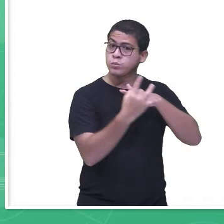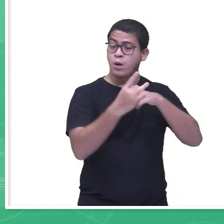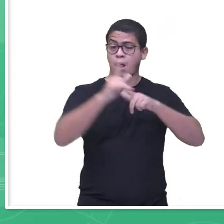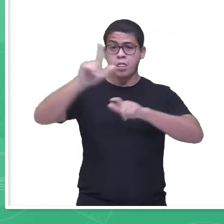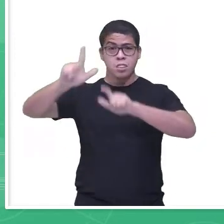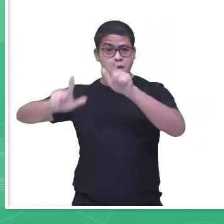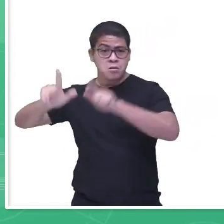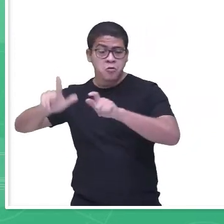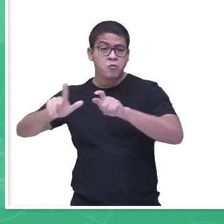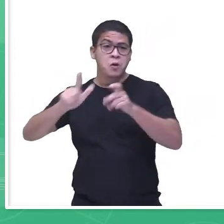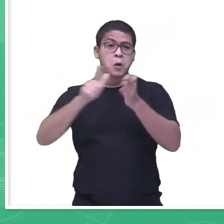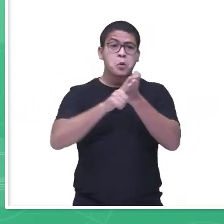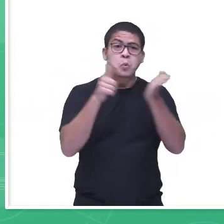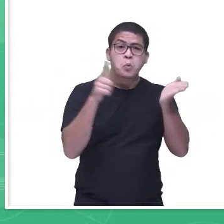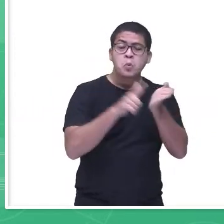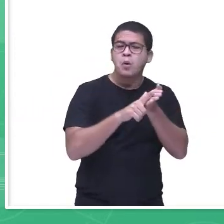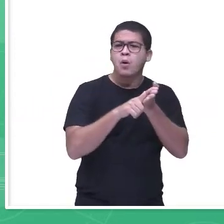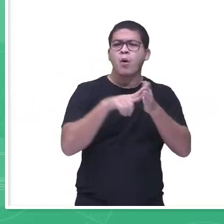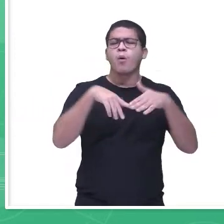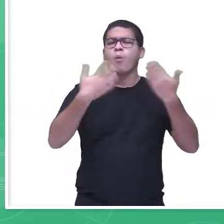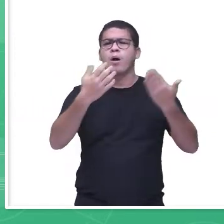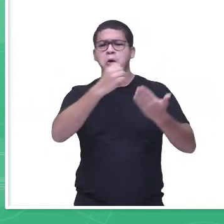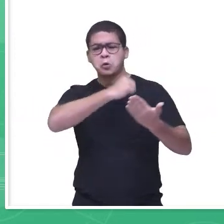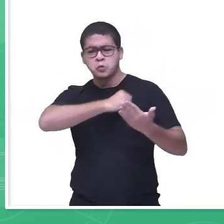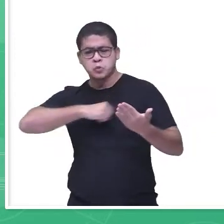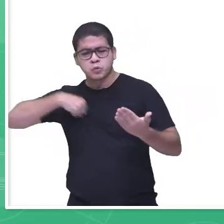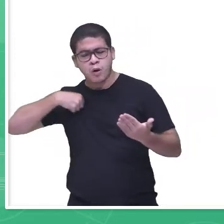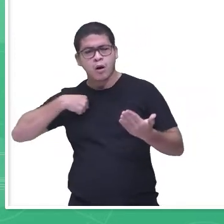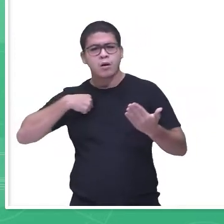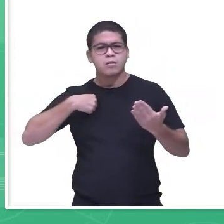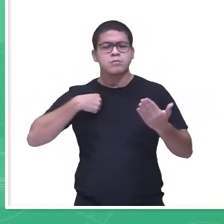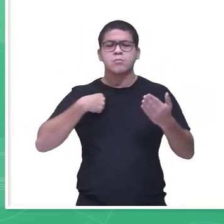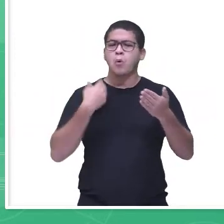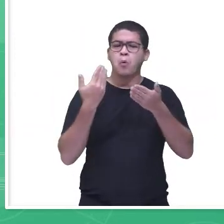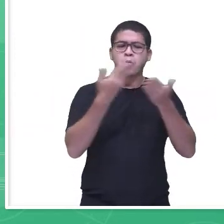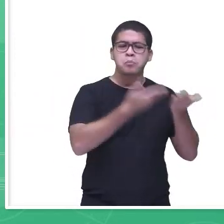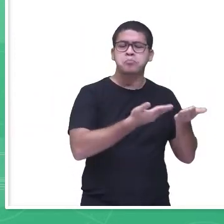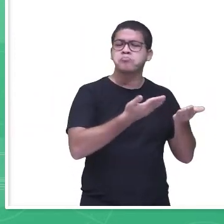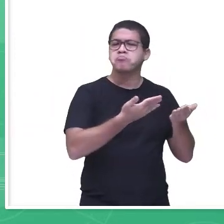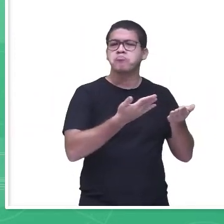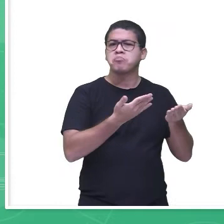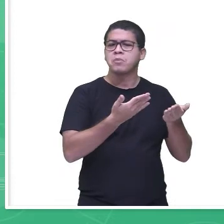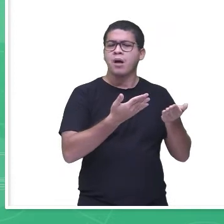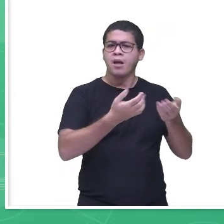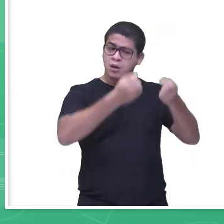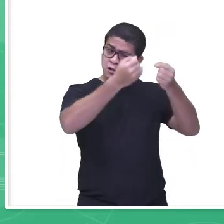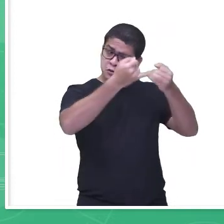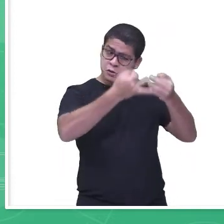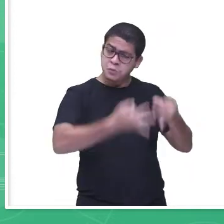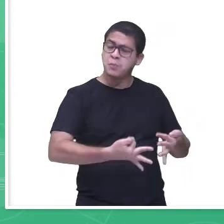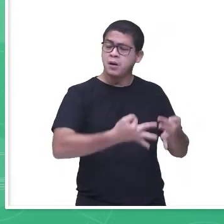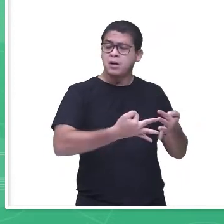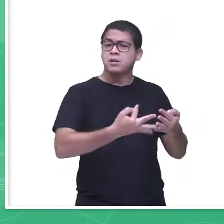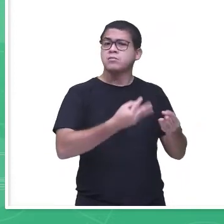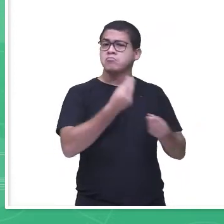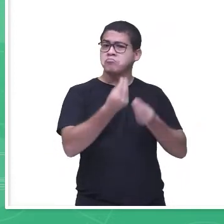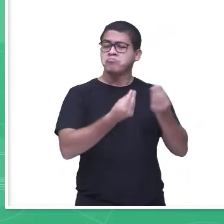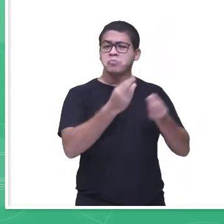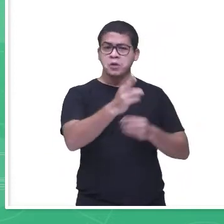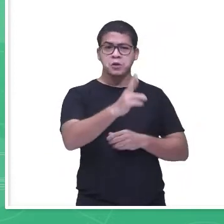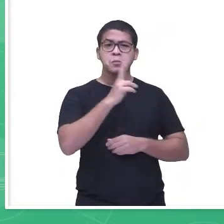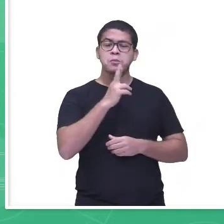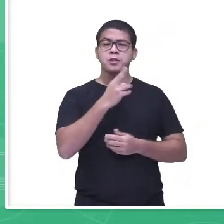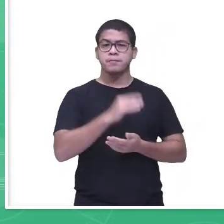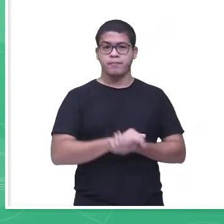O socrático ou o dos sofistas? Justifique sua resposta. Não precisa só responder, né? Não basta só responder. E a questão